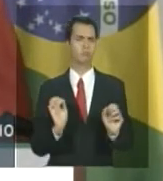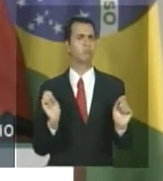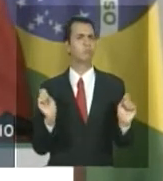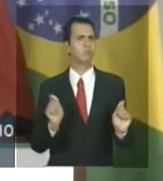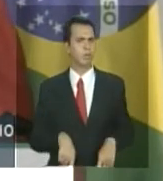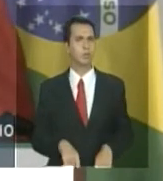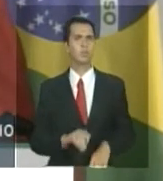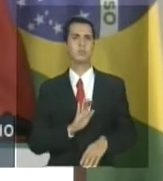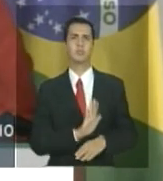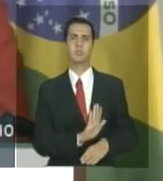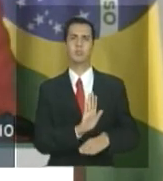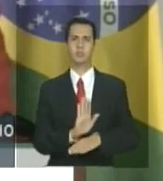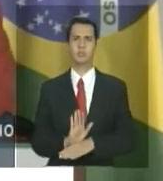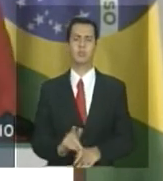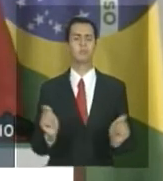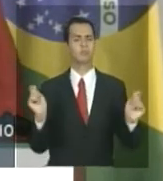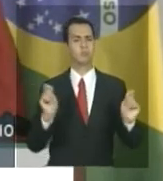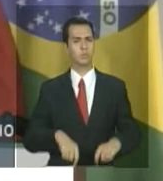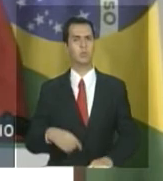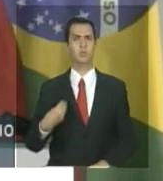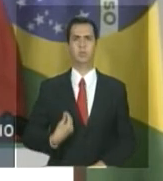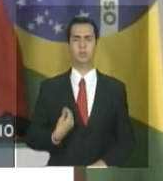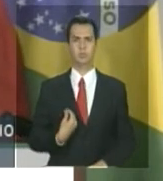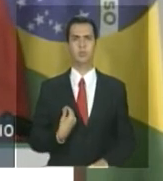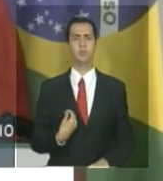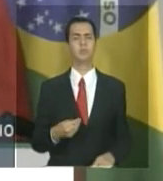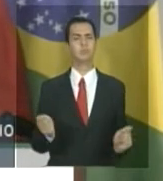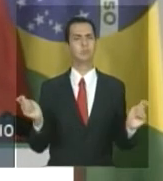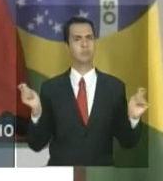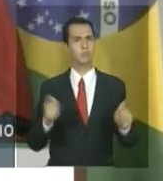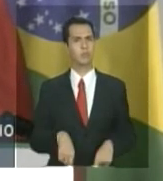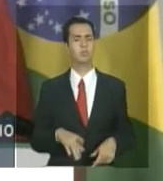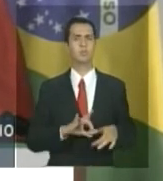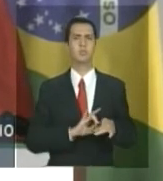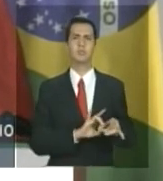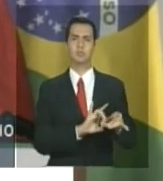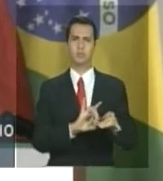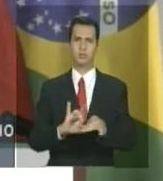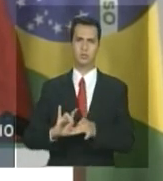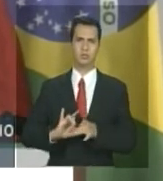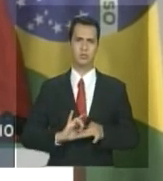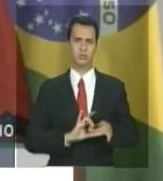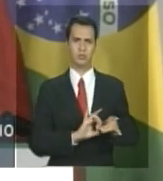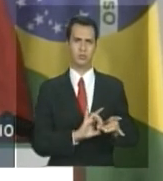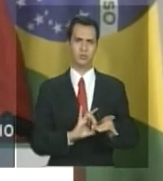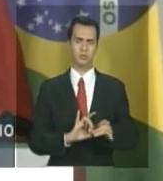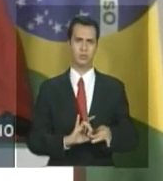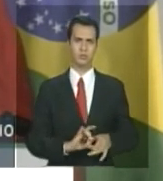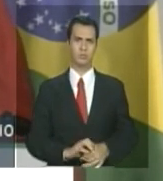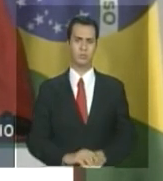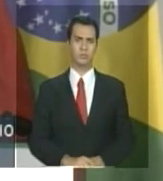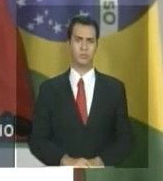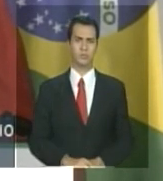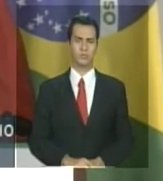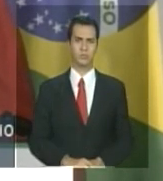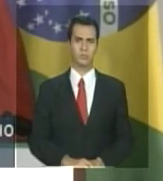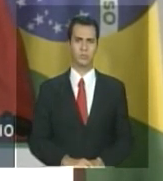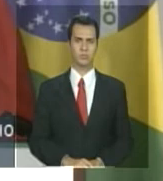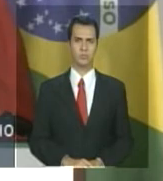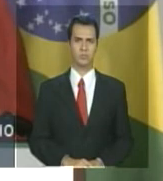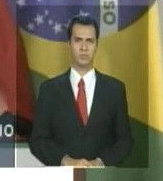para participar, pronto para estabelecer relacionamentos com nossos parceiros.